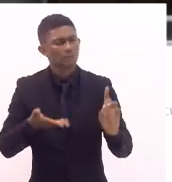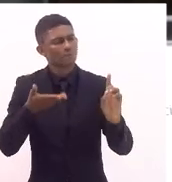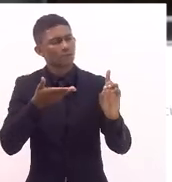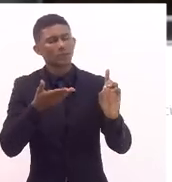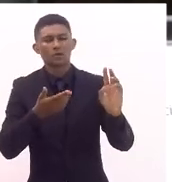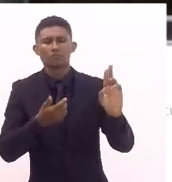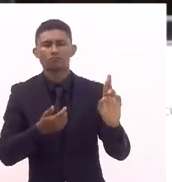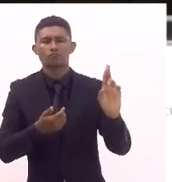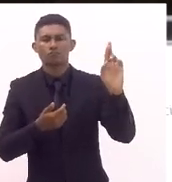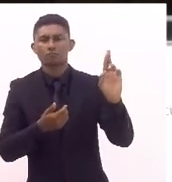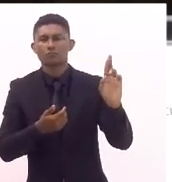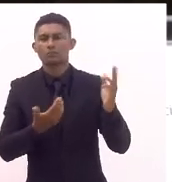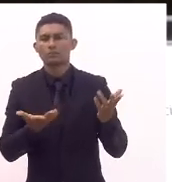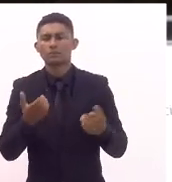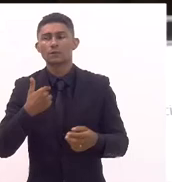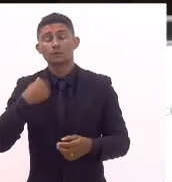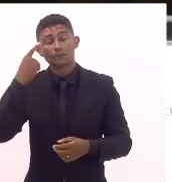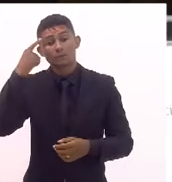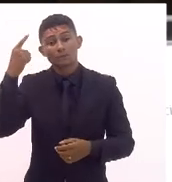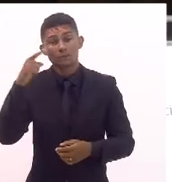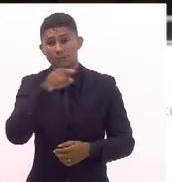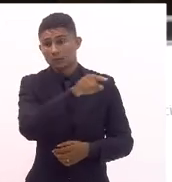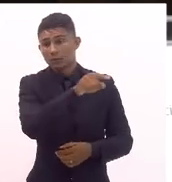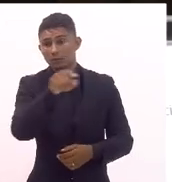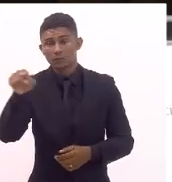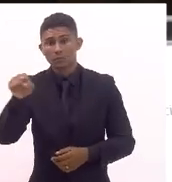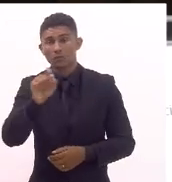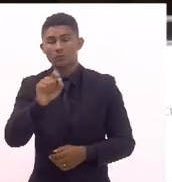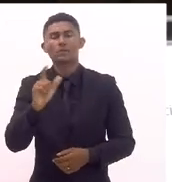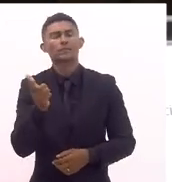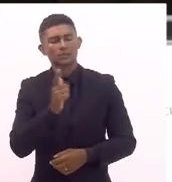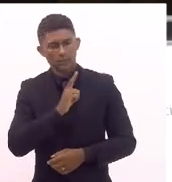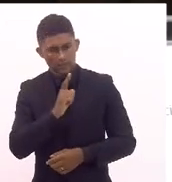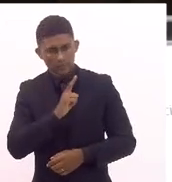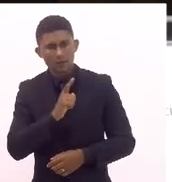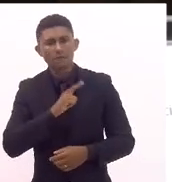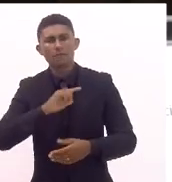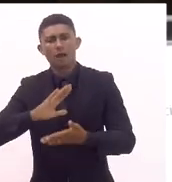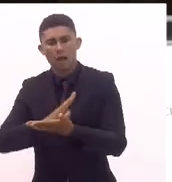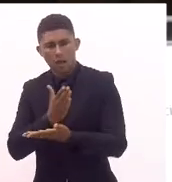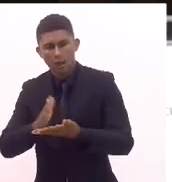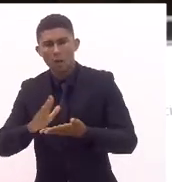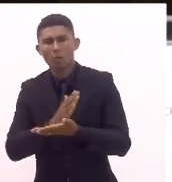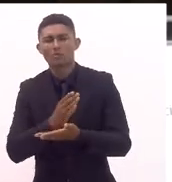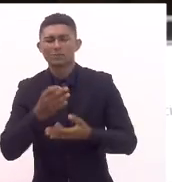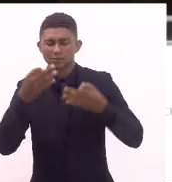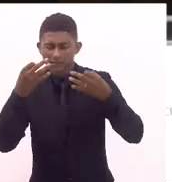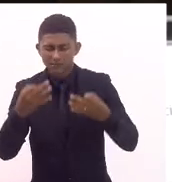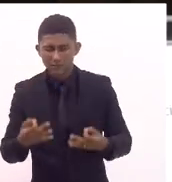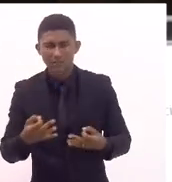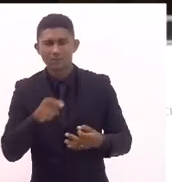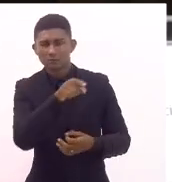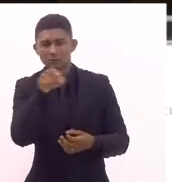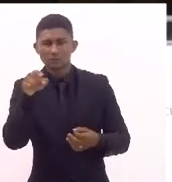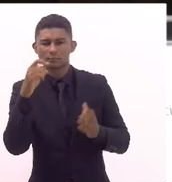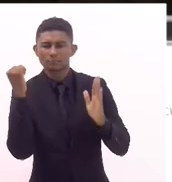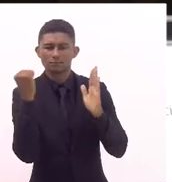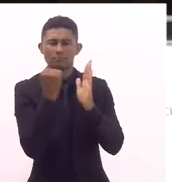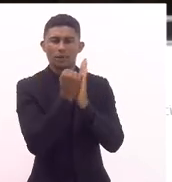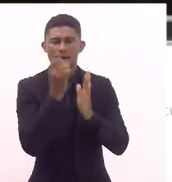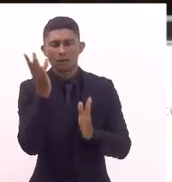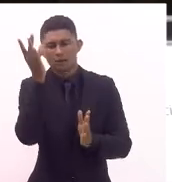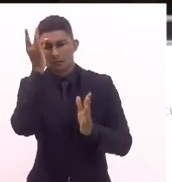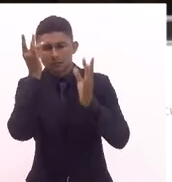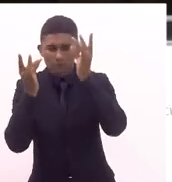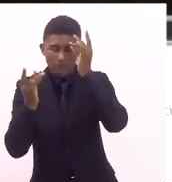esperança e eu quero relembrar aqui para vocês alguns momentos que vão ficar marcados não só na memória de vocês mas